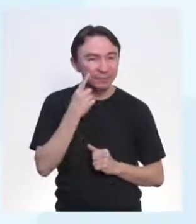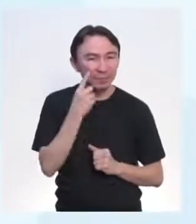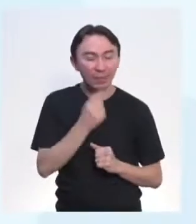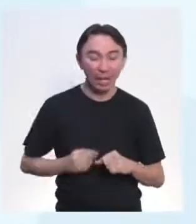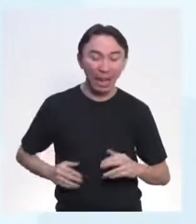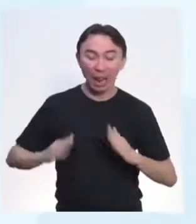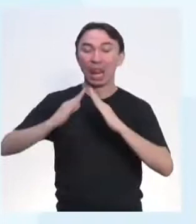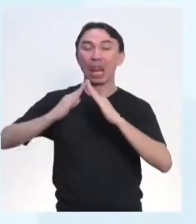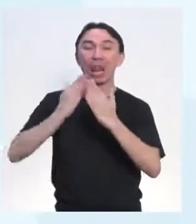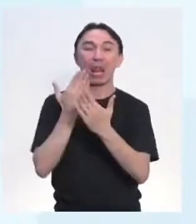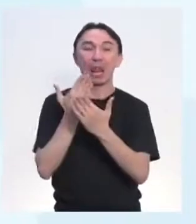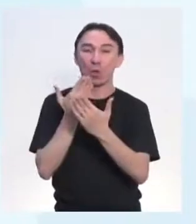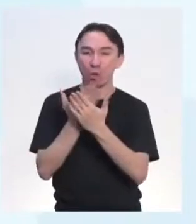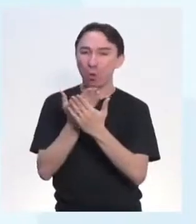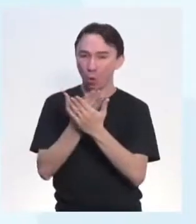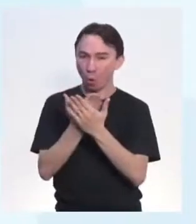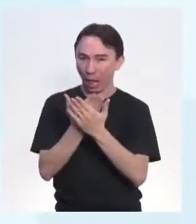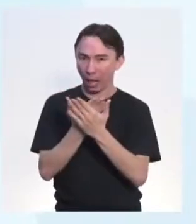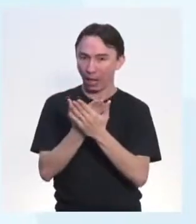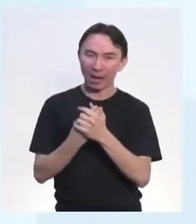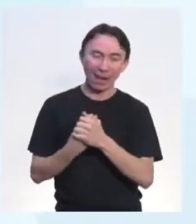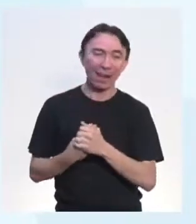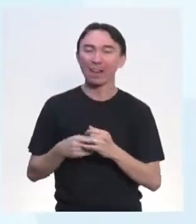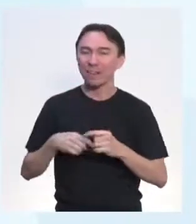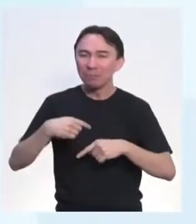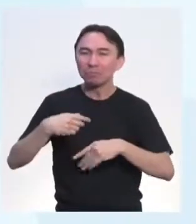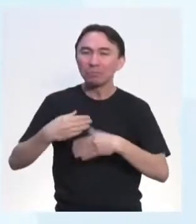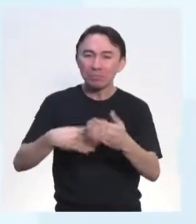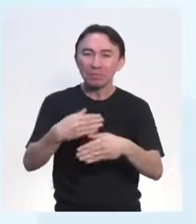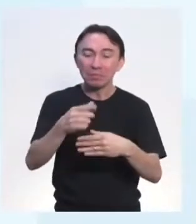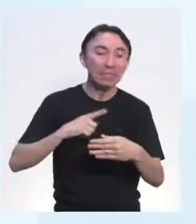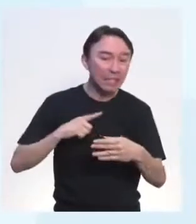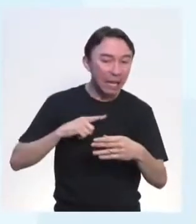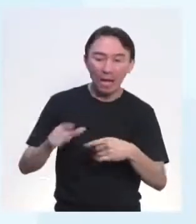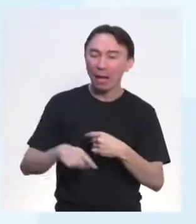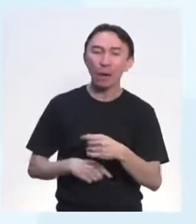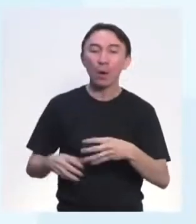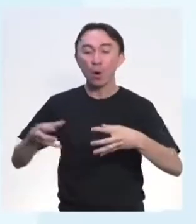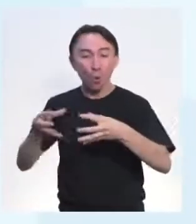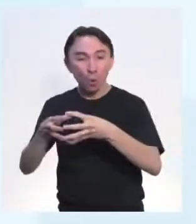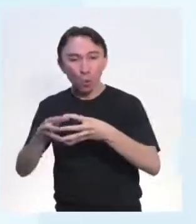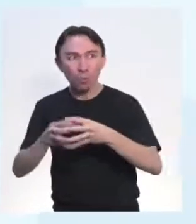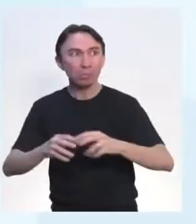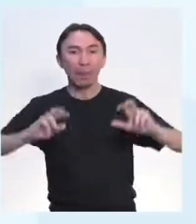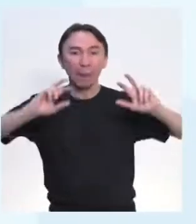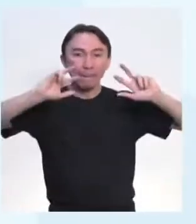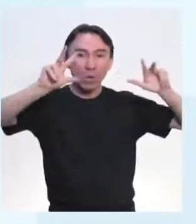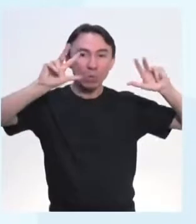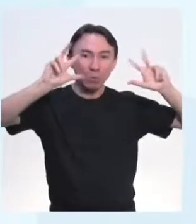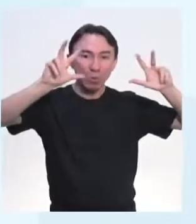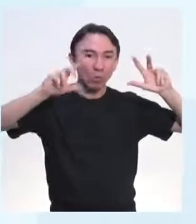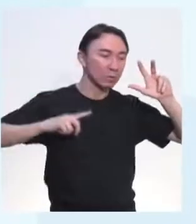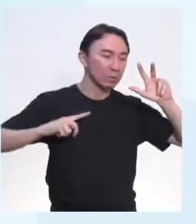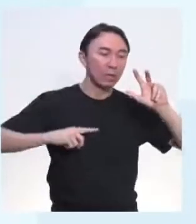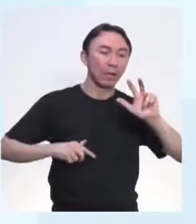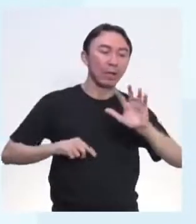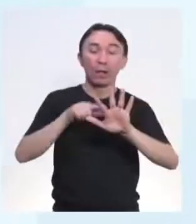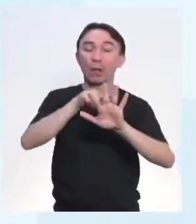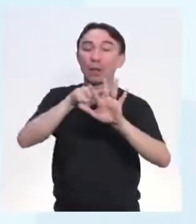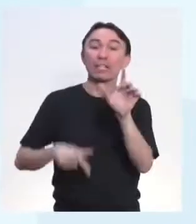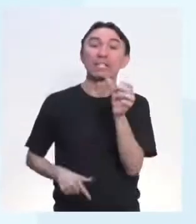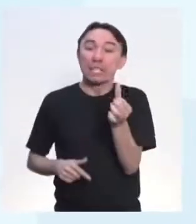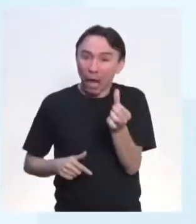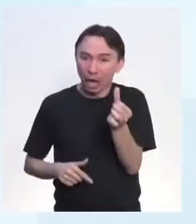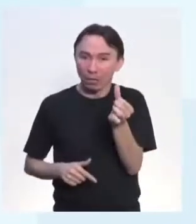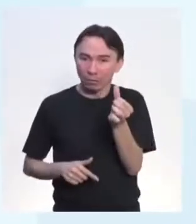escola Aprender Agora formará uma seleção de vôlei com 6 jogadores, com os alunos